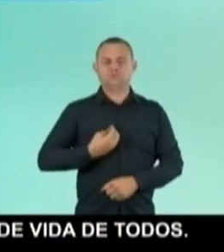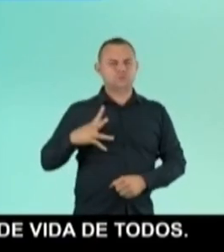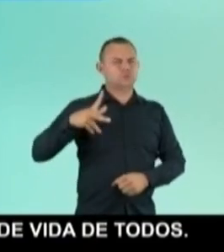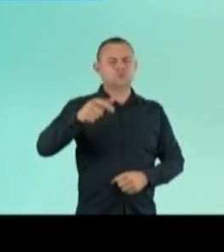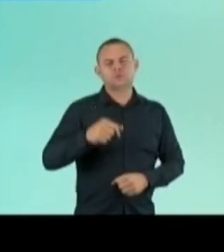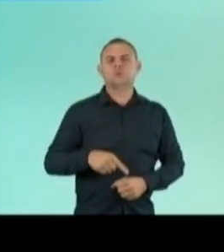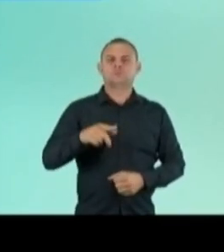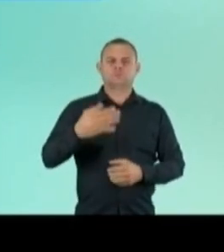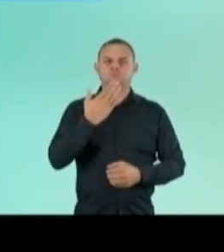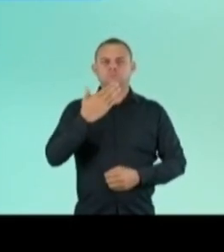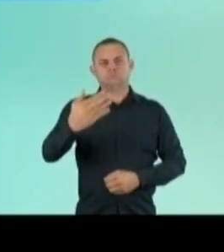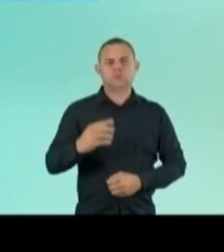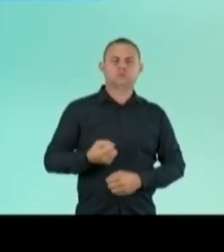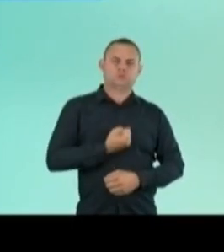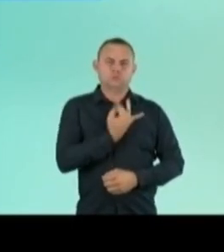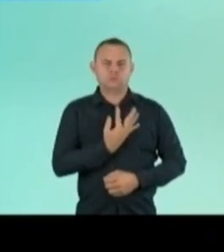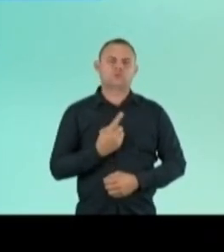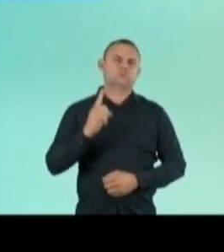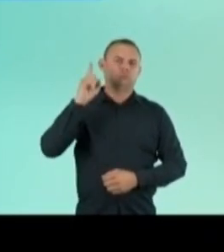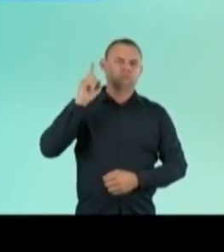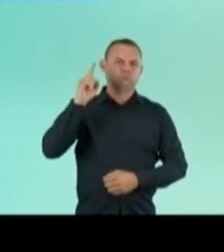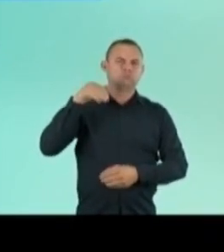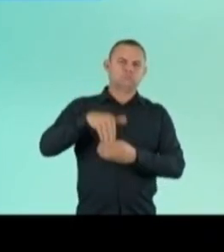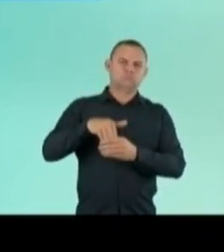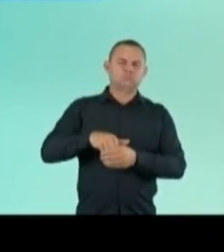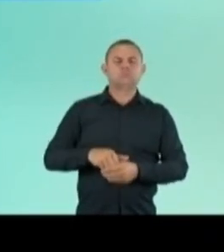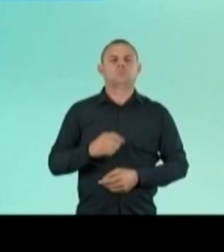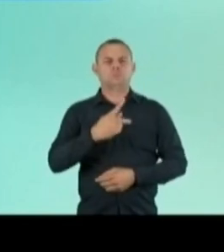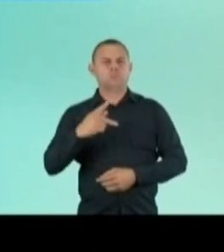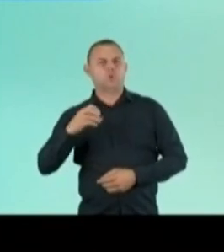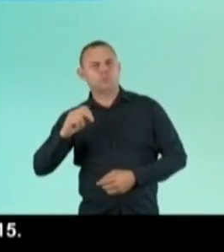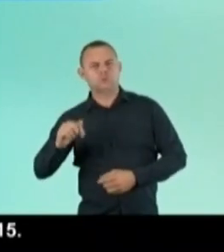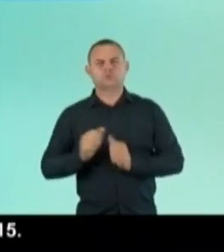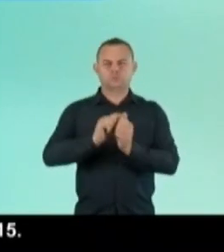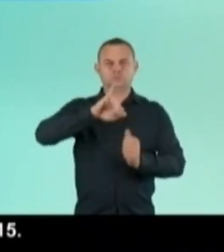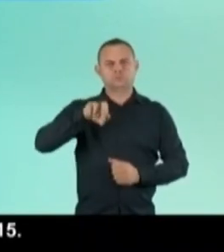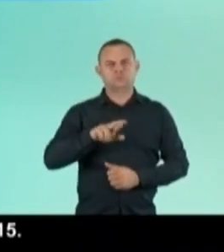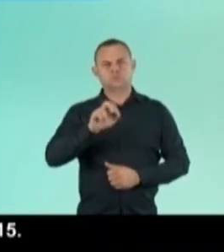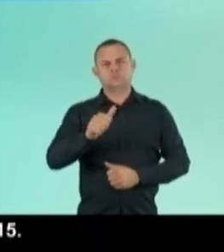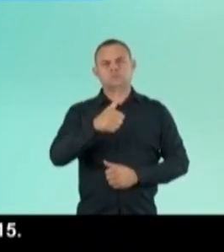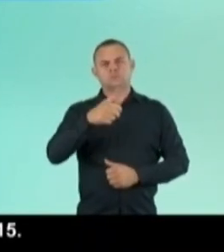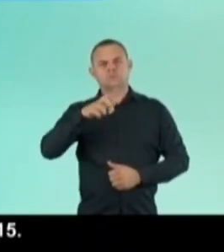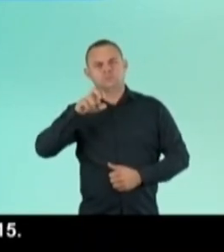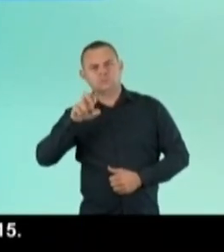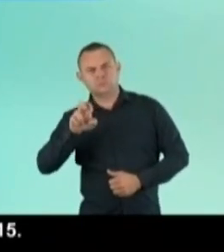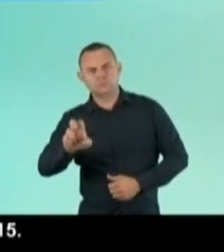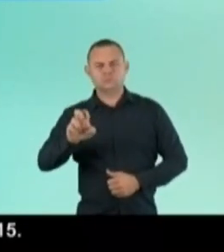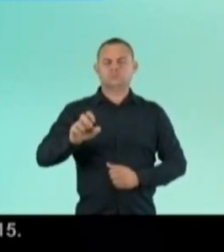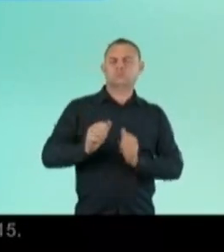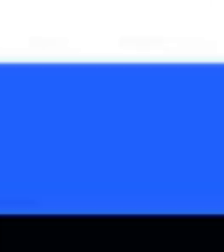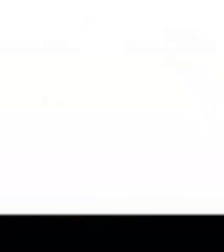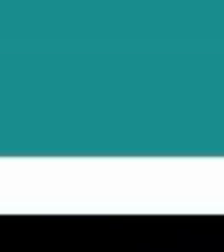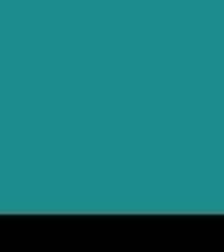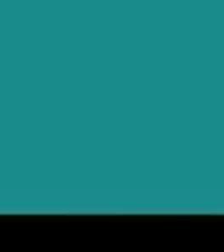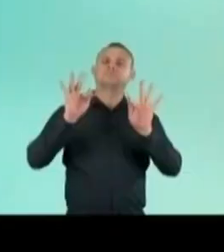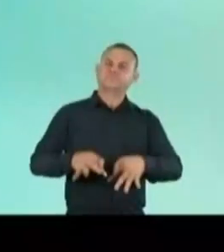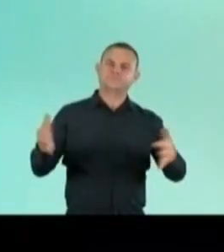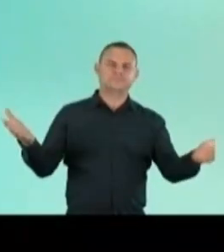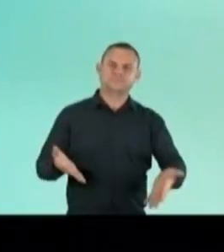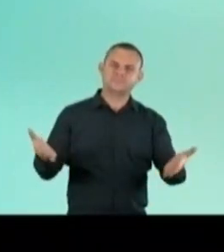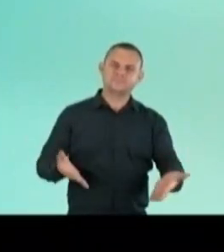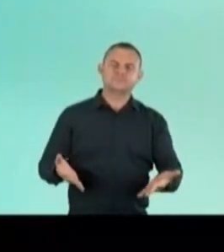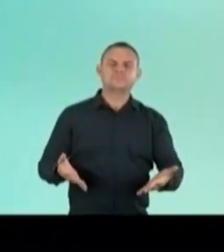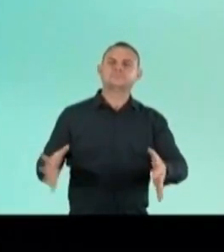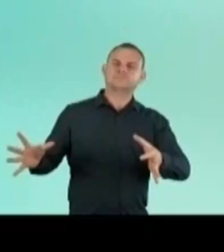de todos. Peço o seu voto. POC 15715. Estou com o Júnior Mock para governador 15.